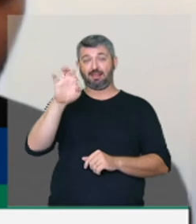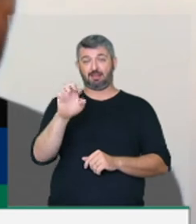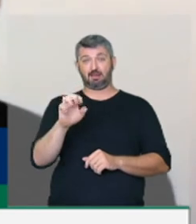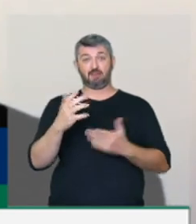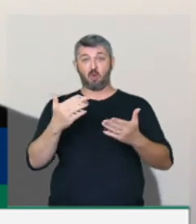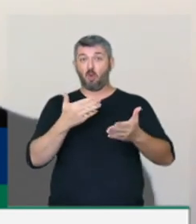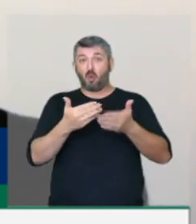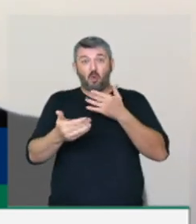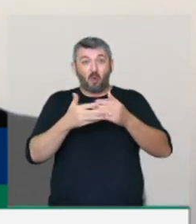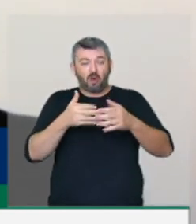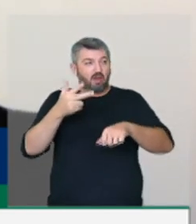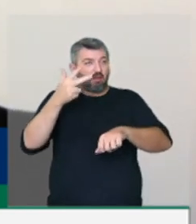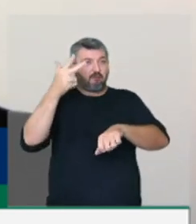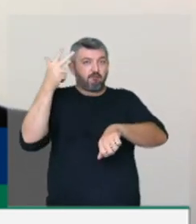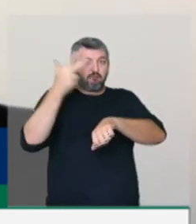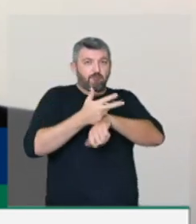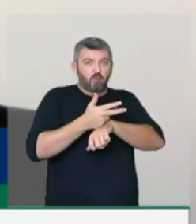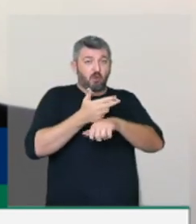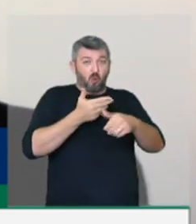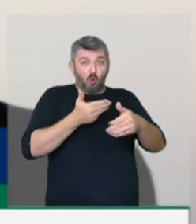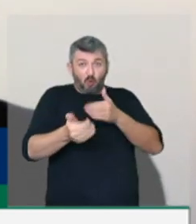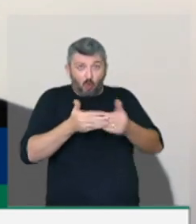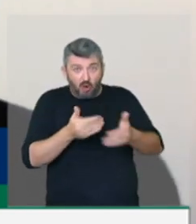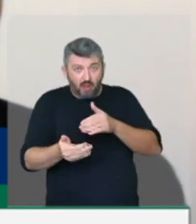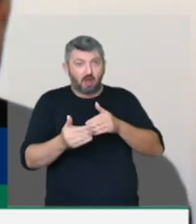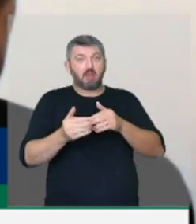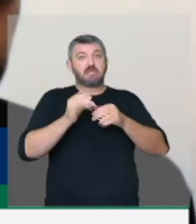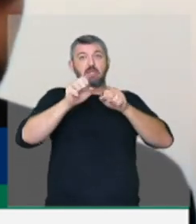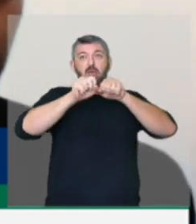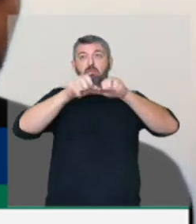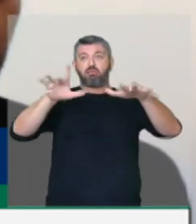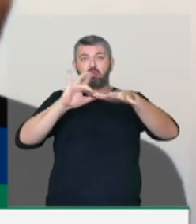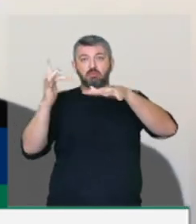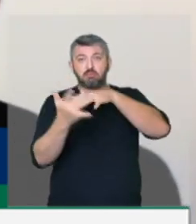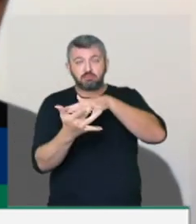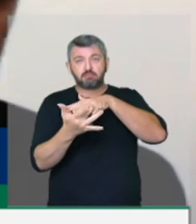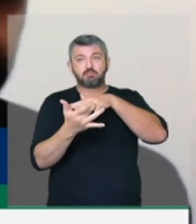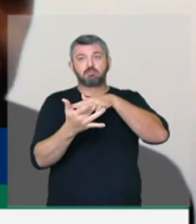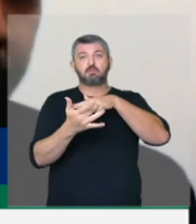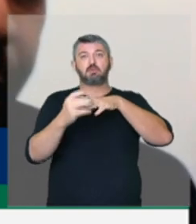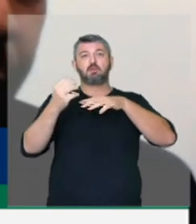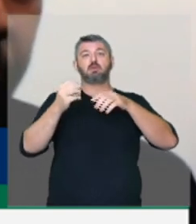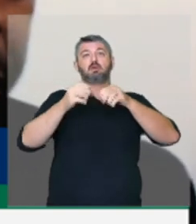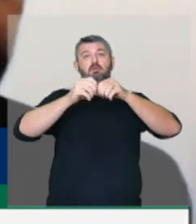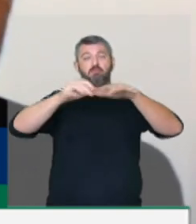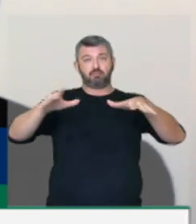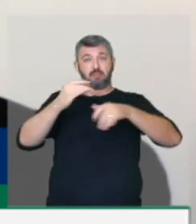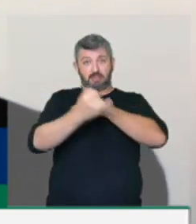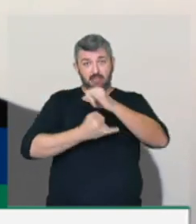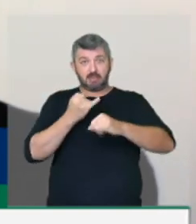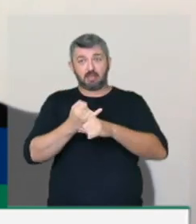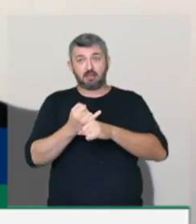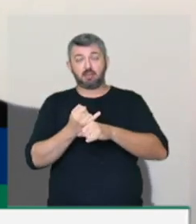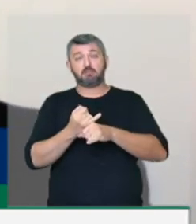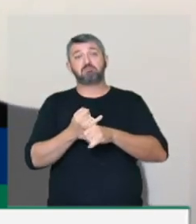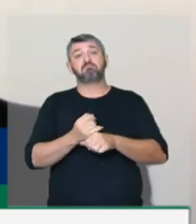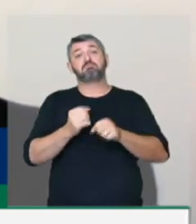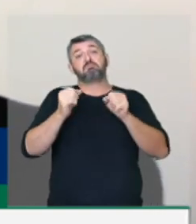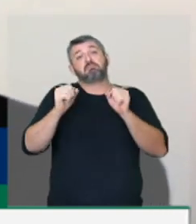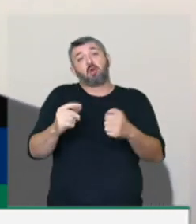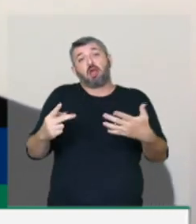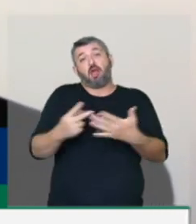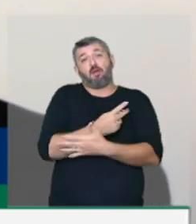gravada por meios telemáticos e posteriormente distribuída ou compartilhada pela internet, eventualmente